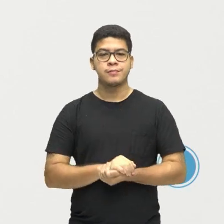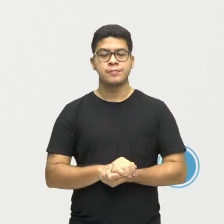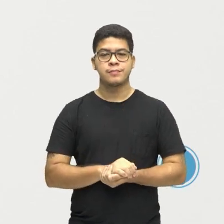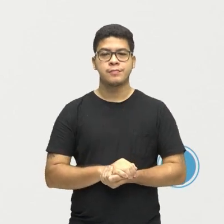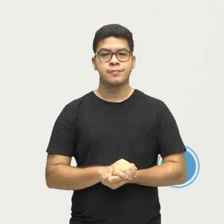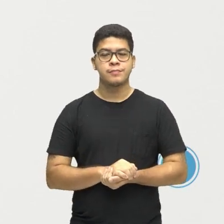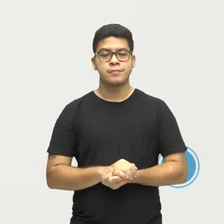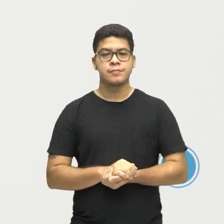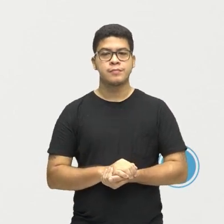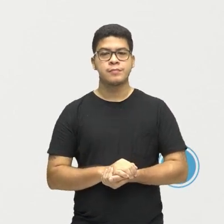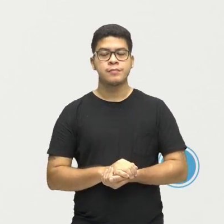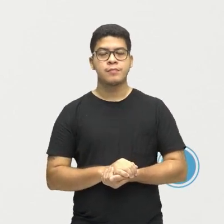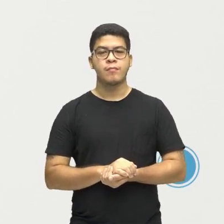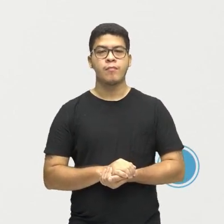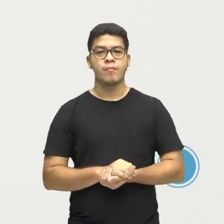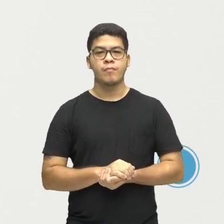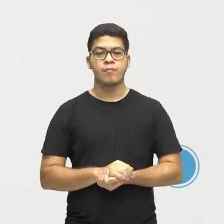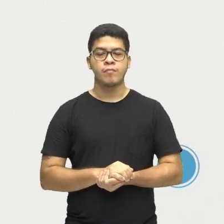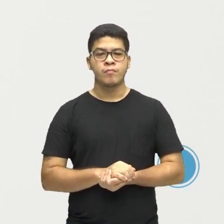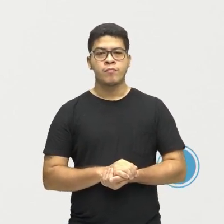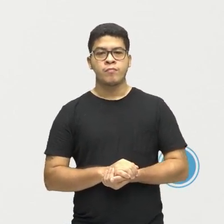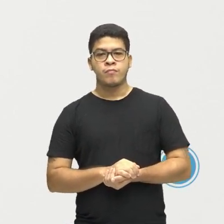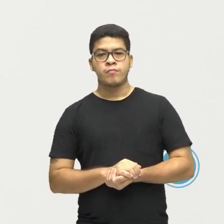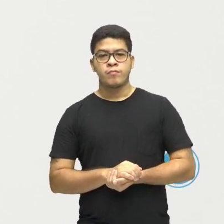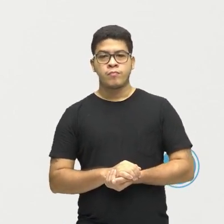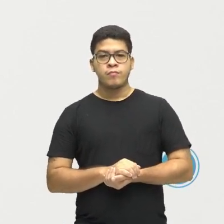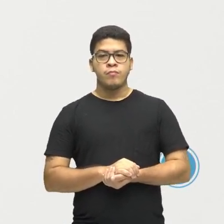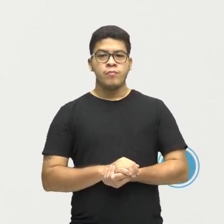minha equação verdadeira.